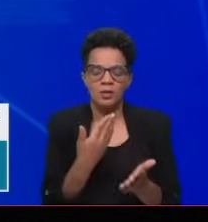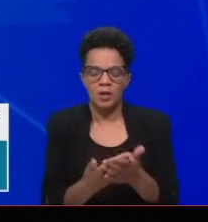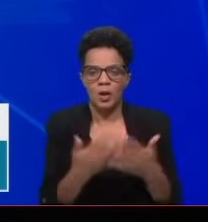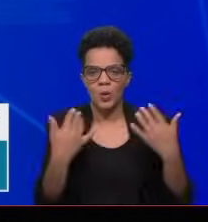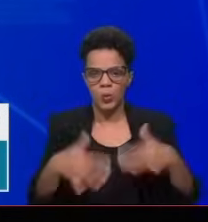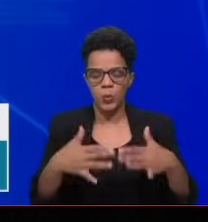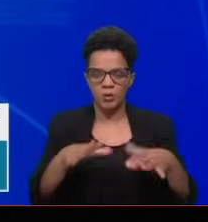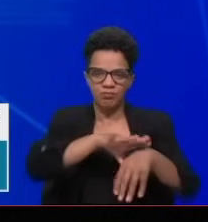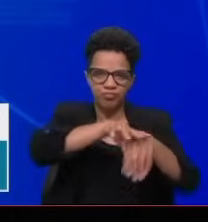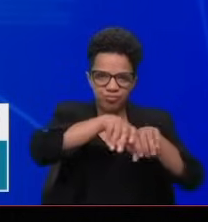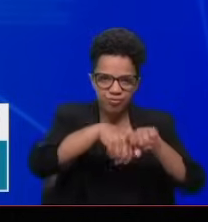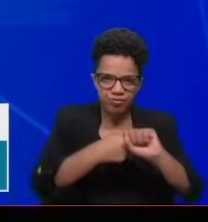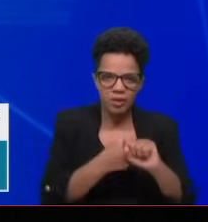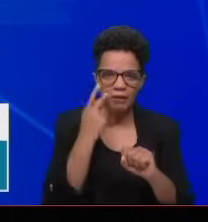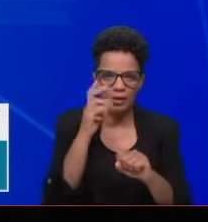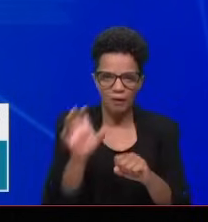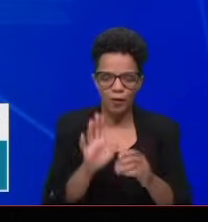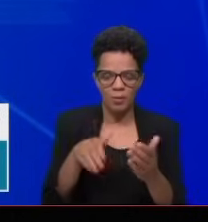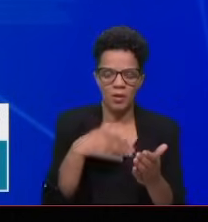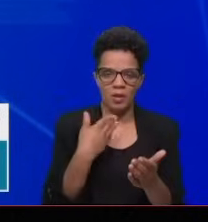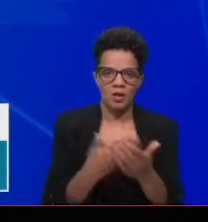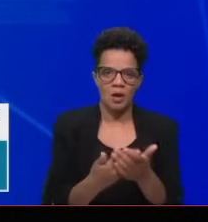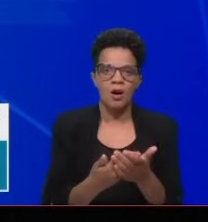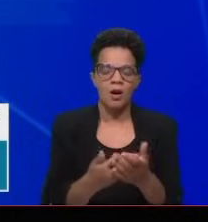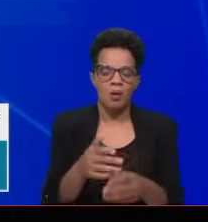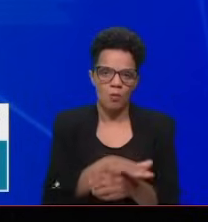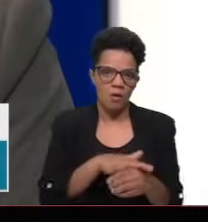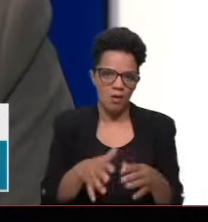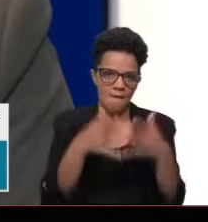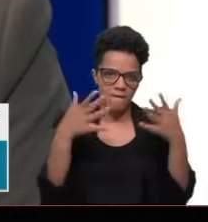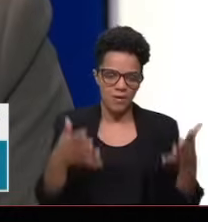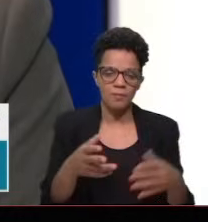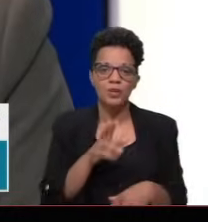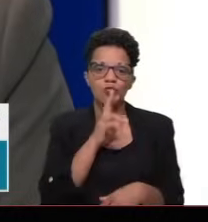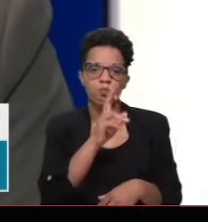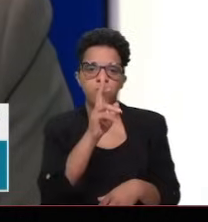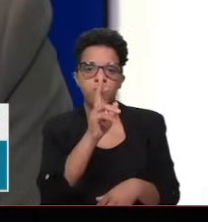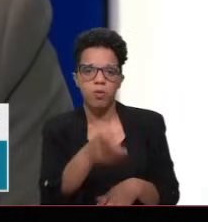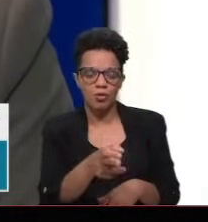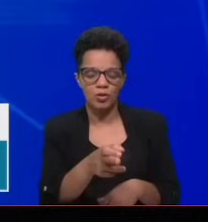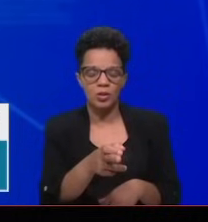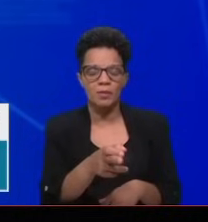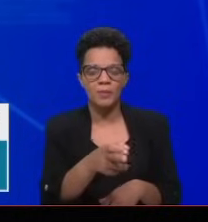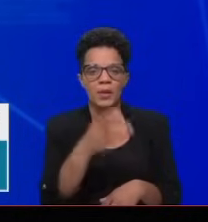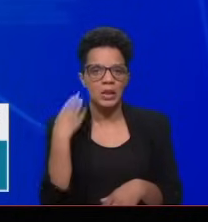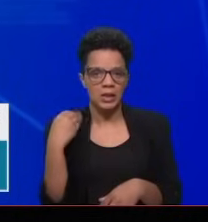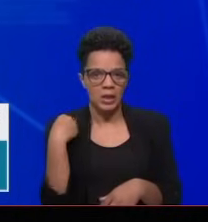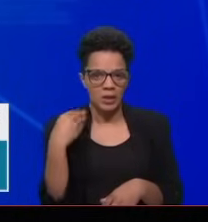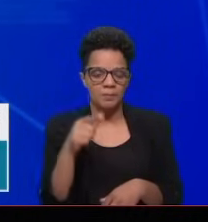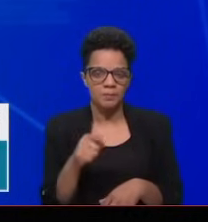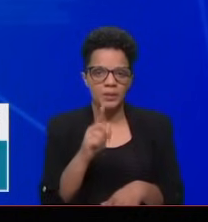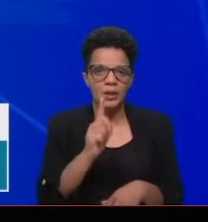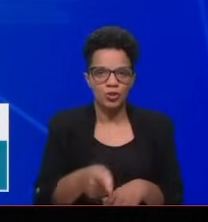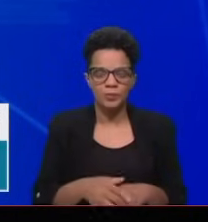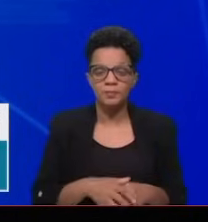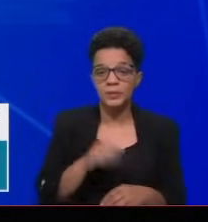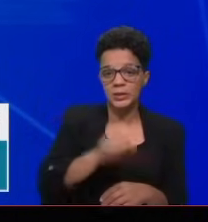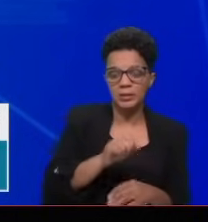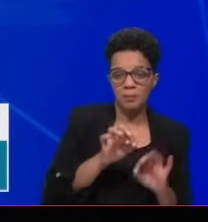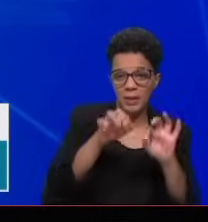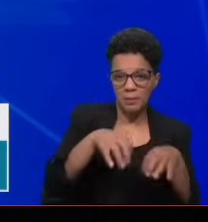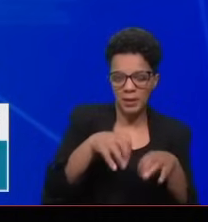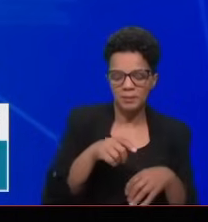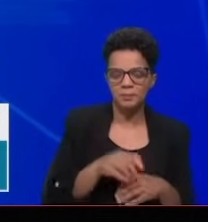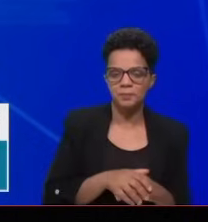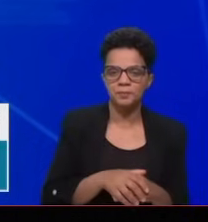de destruição de ecossistemas que impactava uma uma zona muito maior respost Catarina para depois esgotar o seo só só para acabar esta